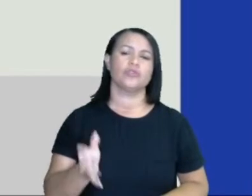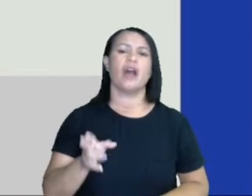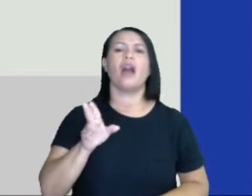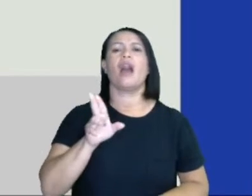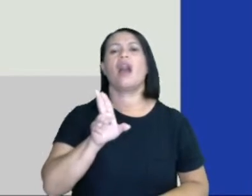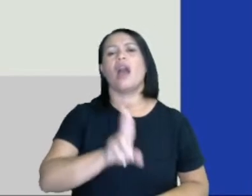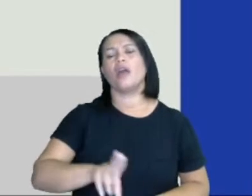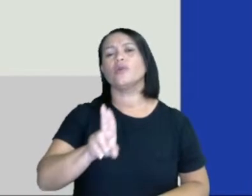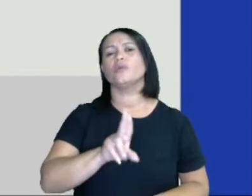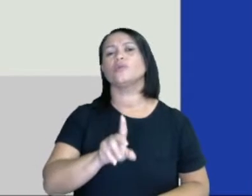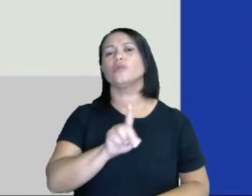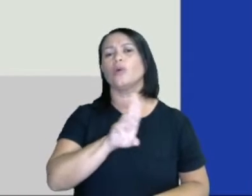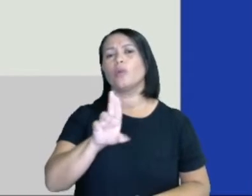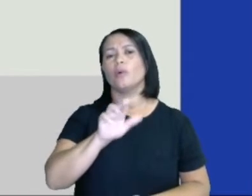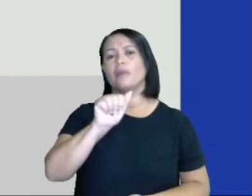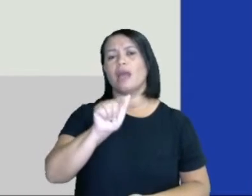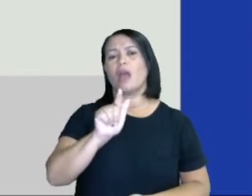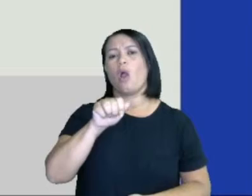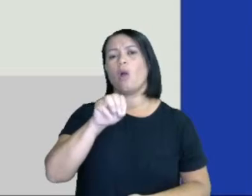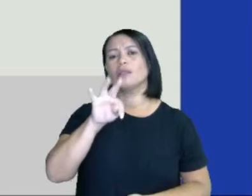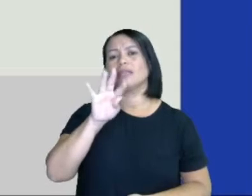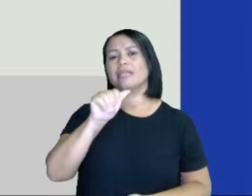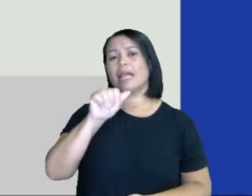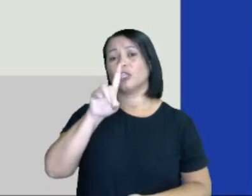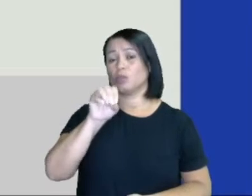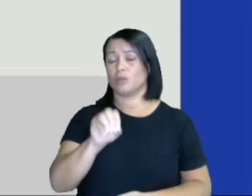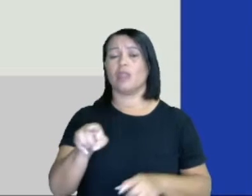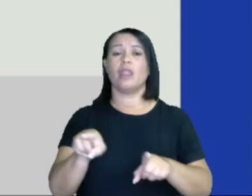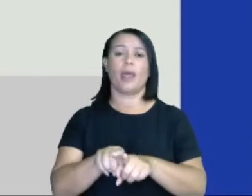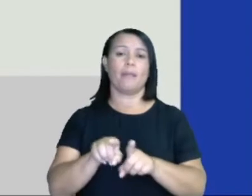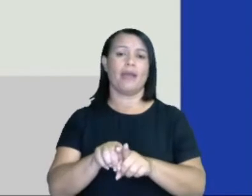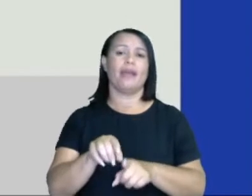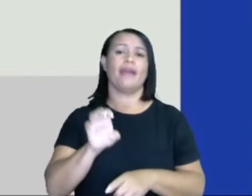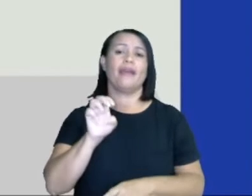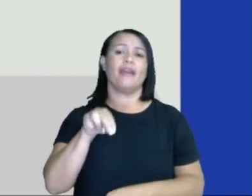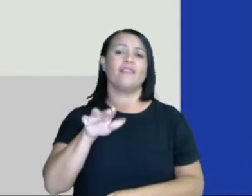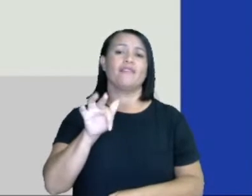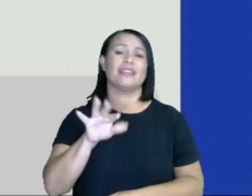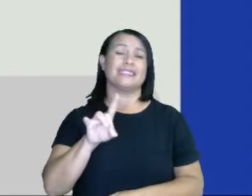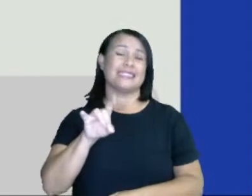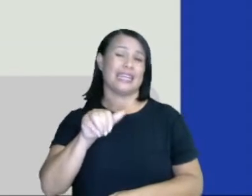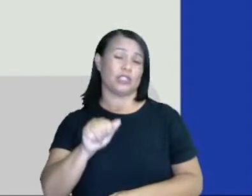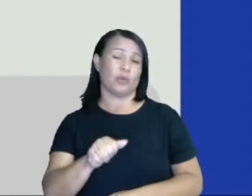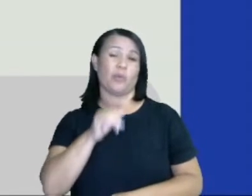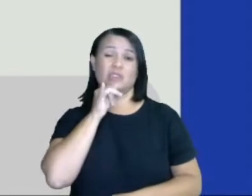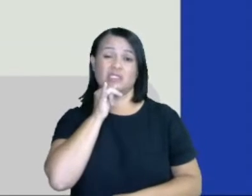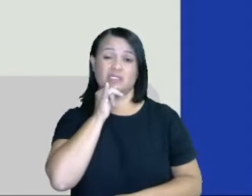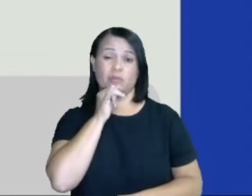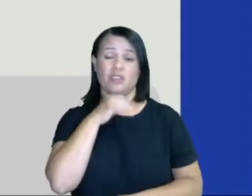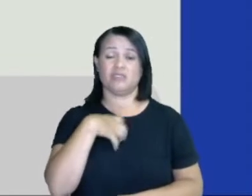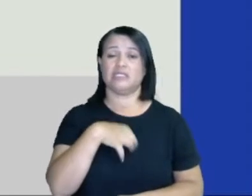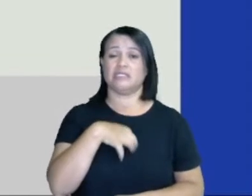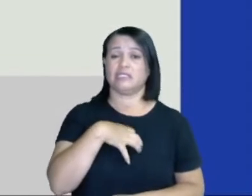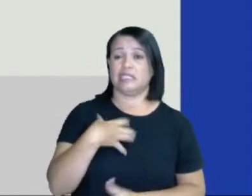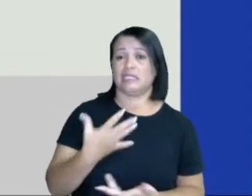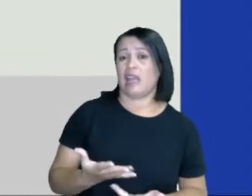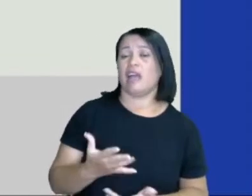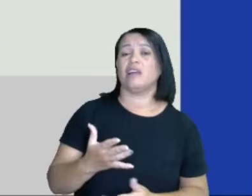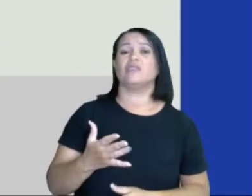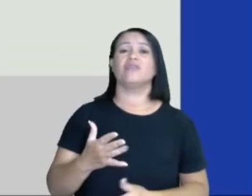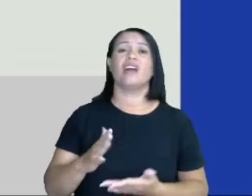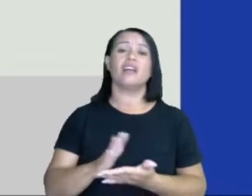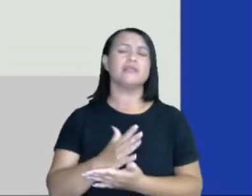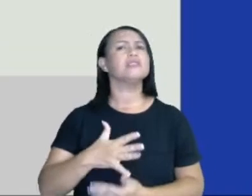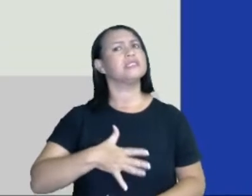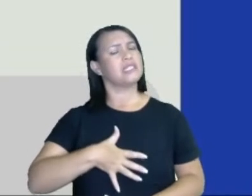que está agotado, certo? Enfadado, de mau humor, furioso.